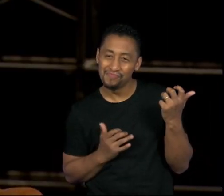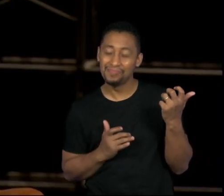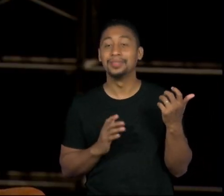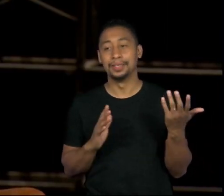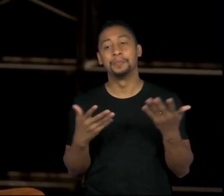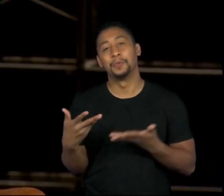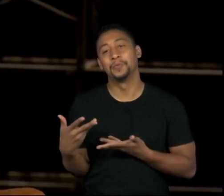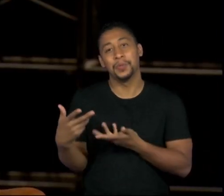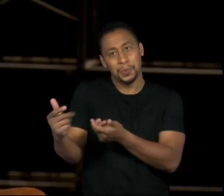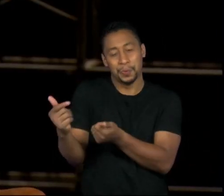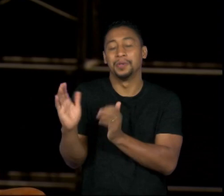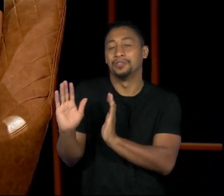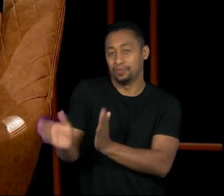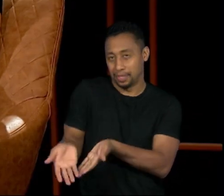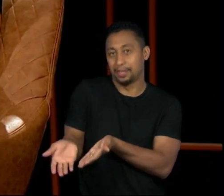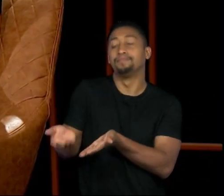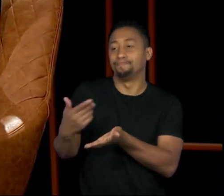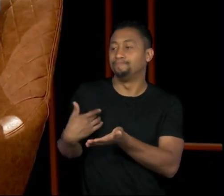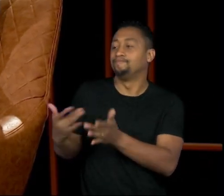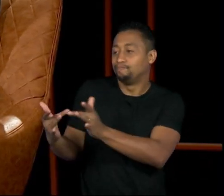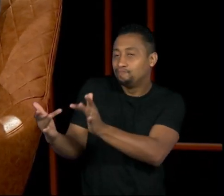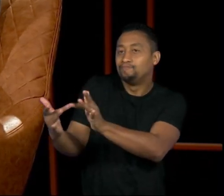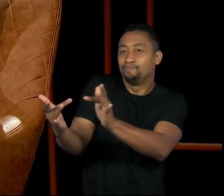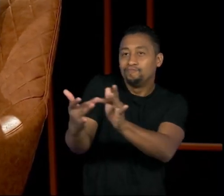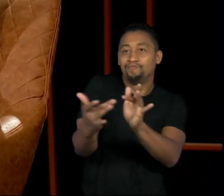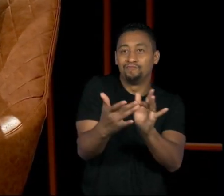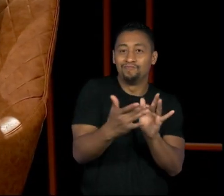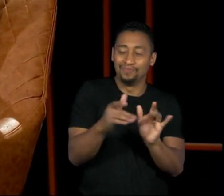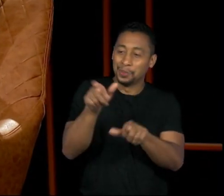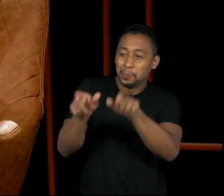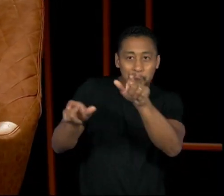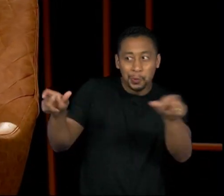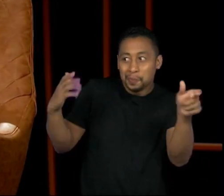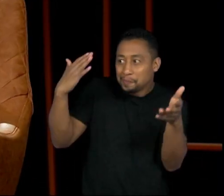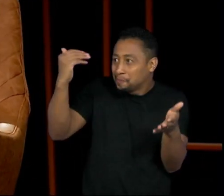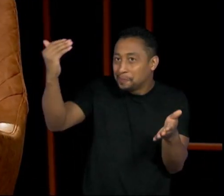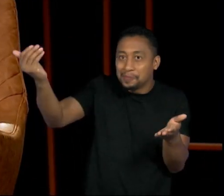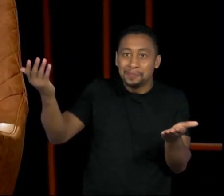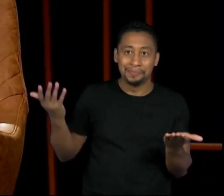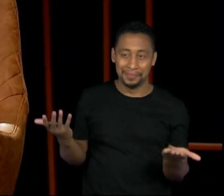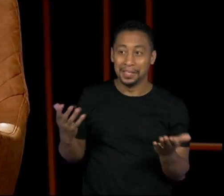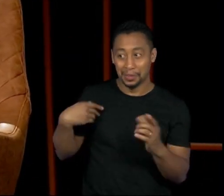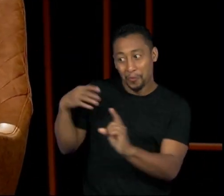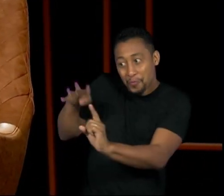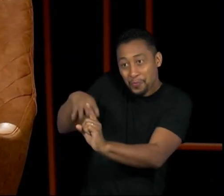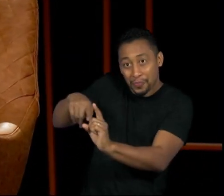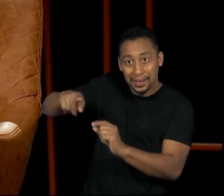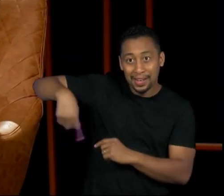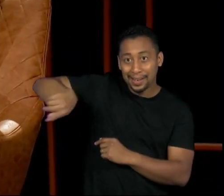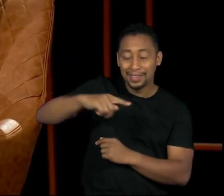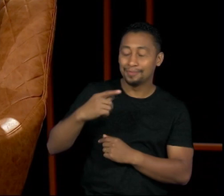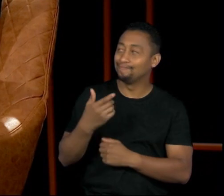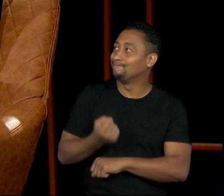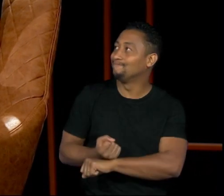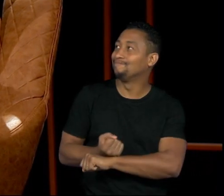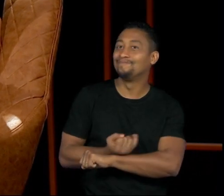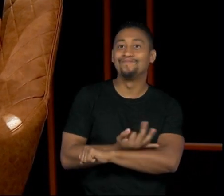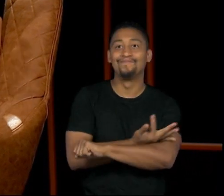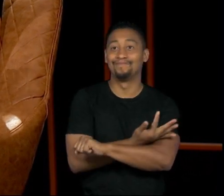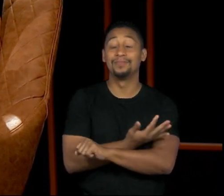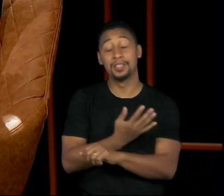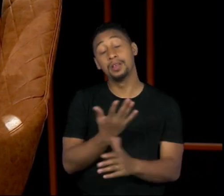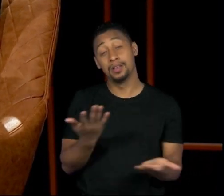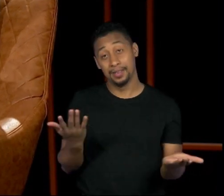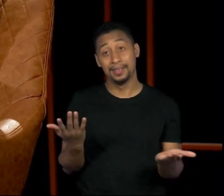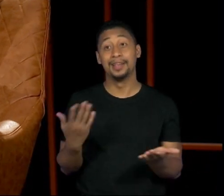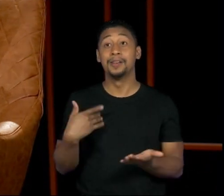dele. Eu tive acesso a meus ídolos, assim, né? E foi muito emocionante, muito emocionante. E foi lá que eu assinei meu